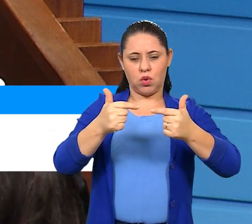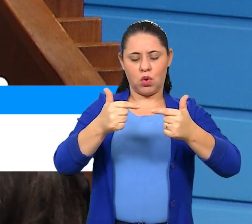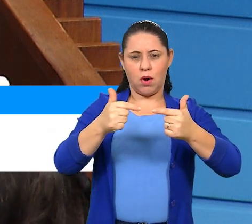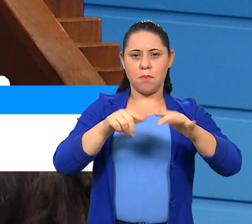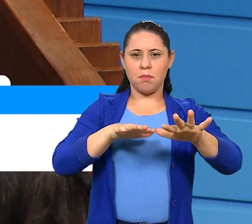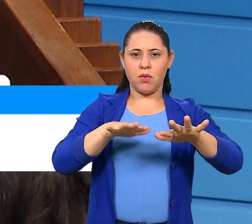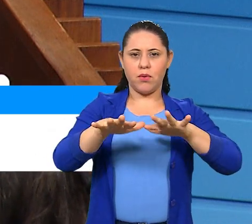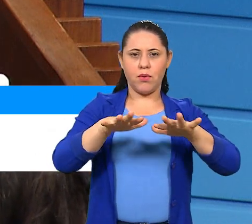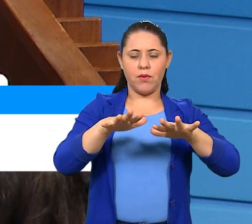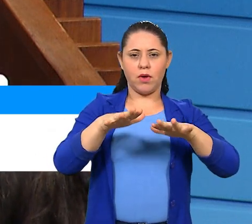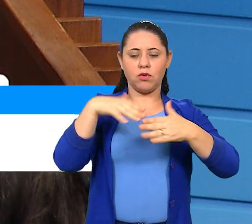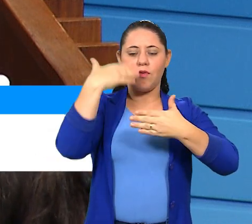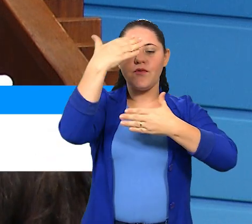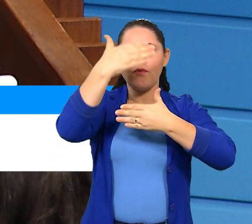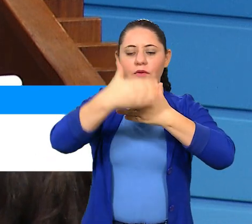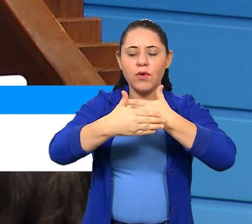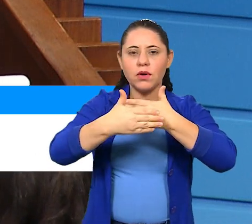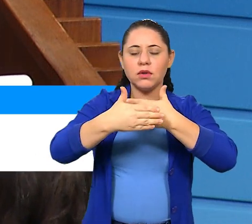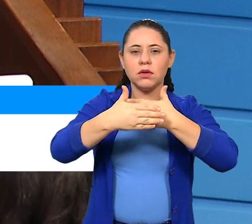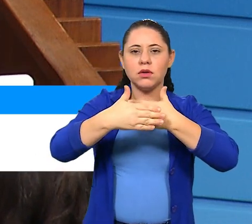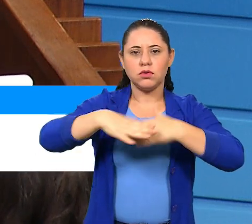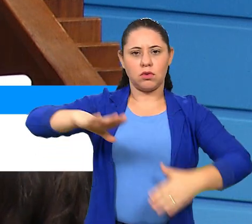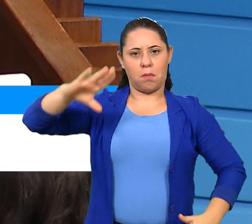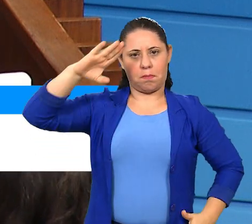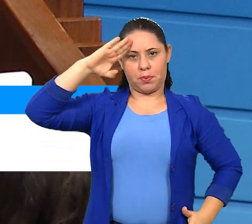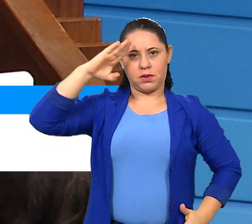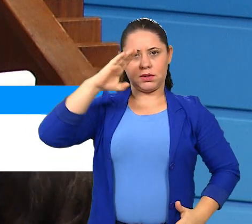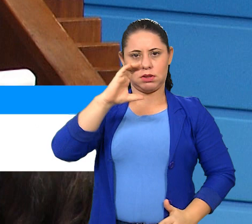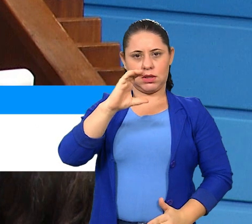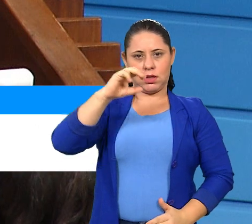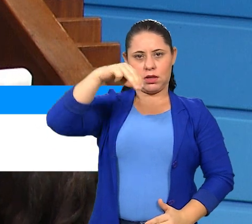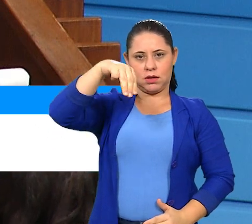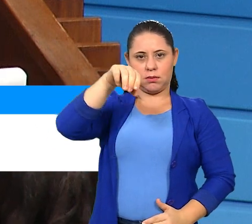políticos nos atos em frente ao semió